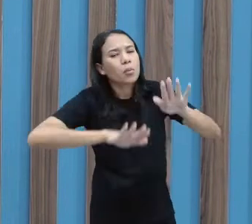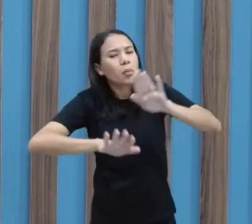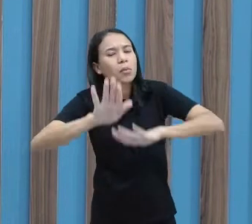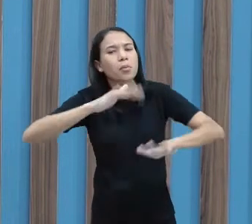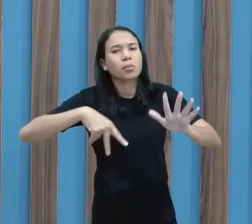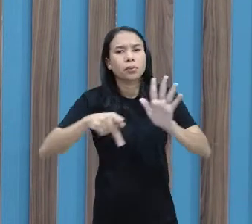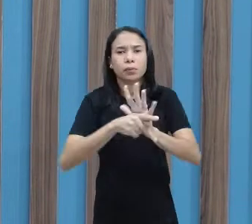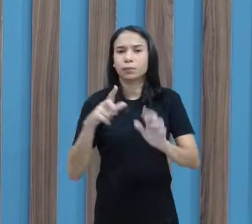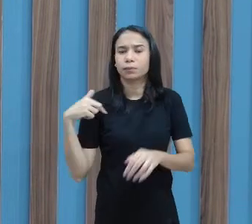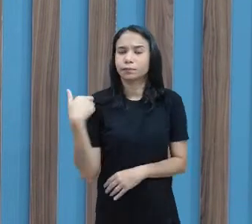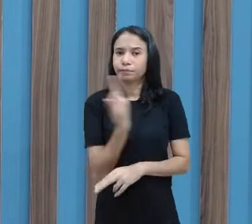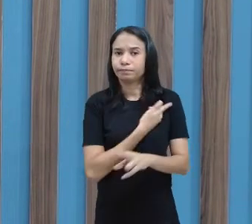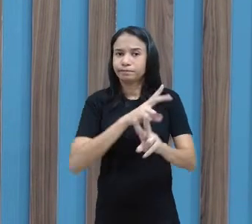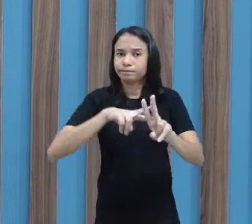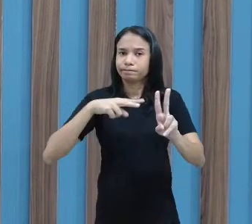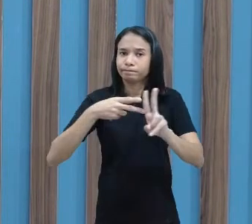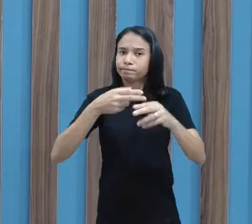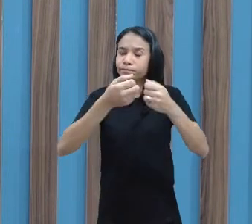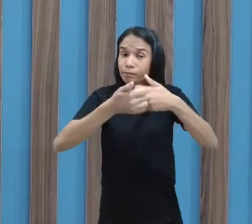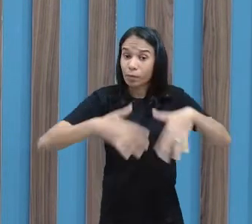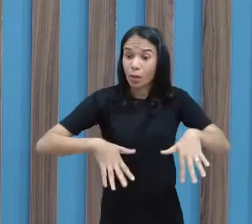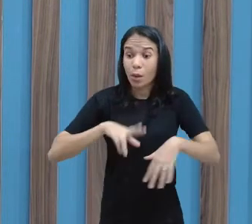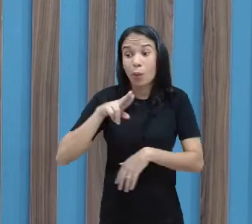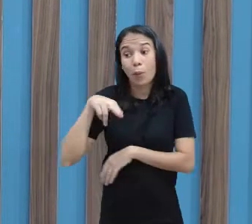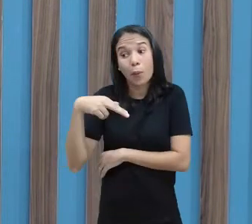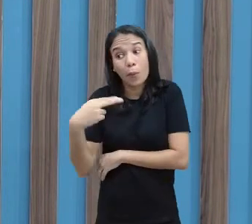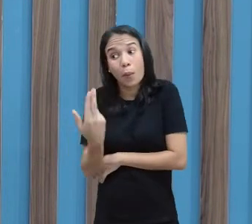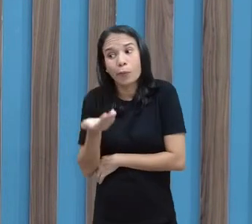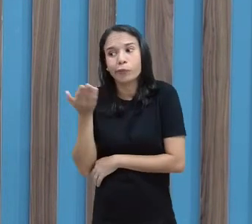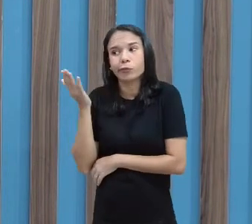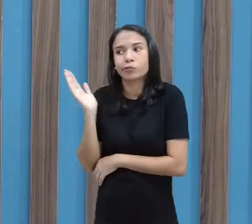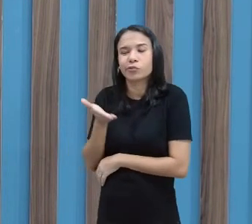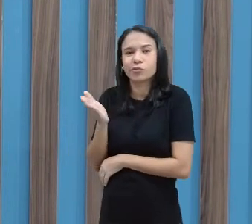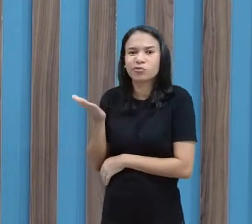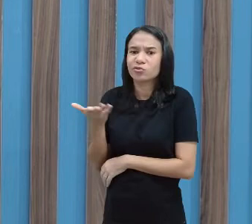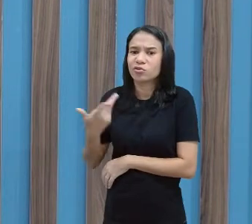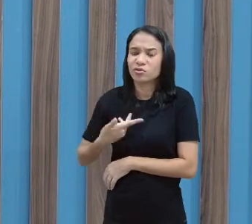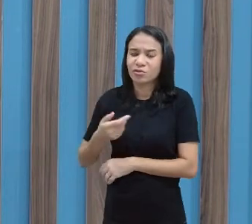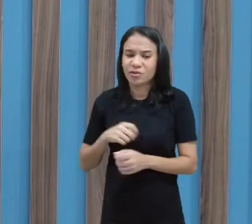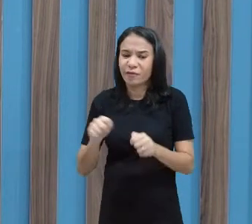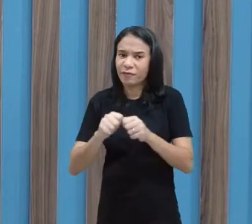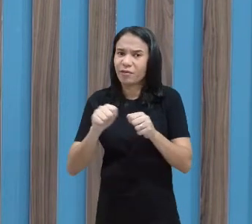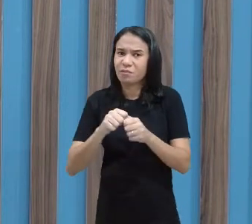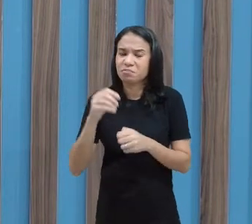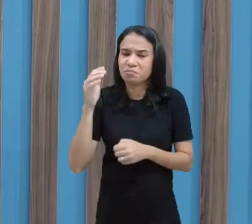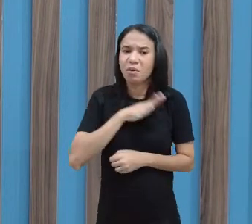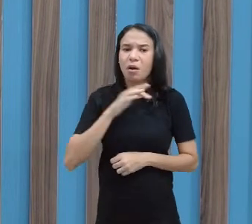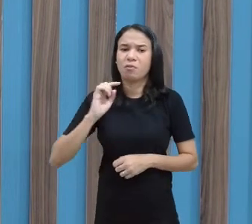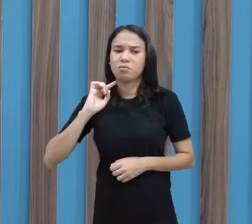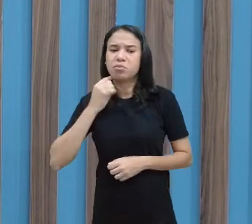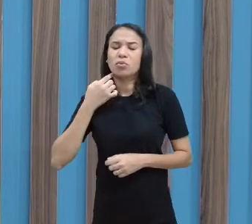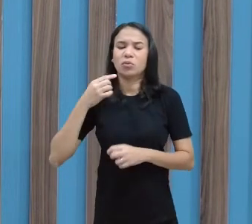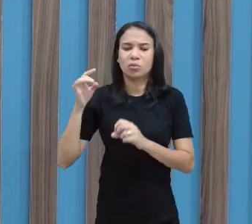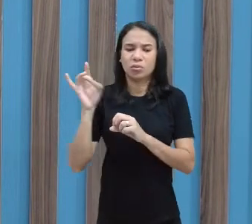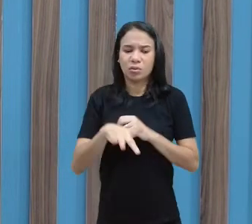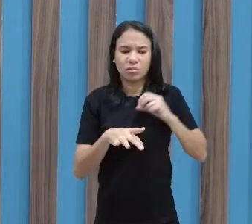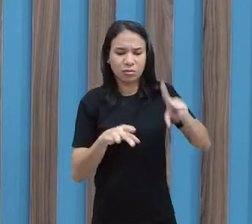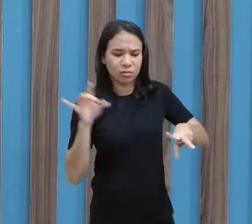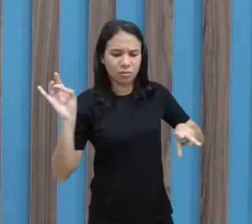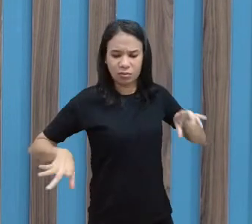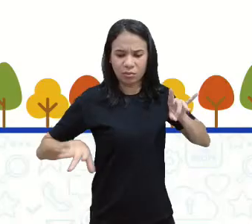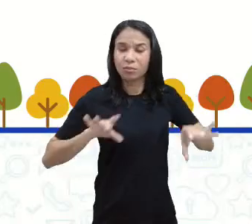preservar nossos recursos naturais? Ou será que já há alguns séculos a gente vem, né, esgotando nossos recursos